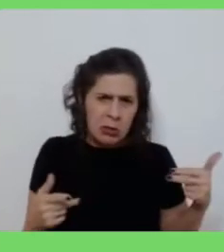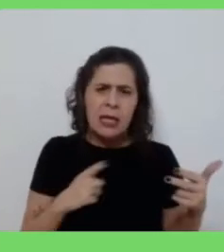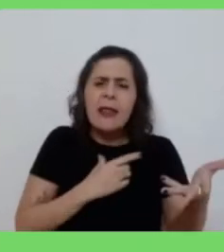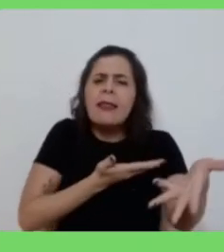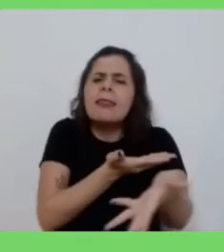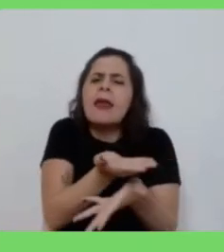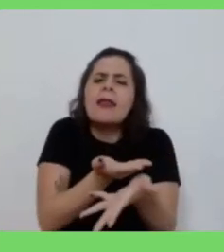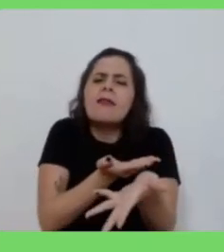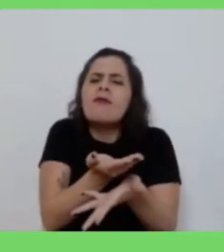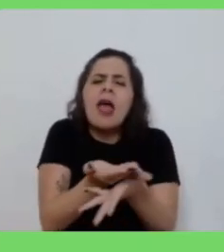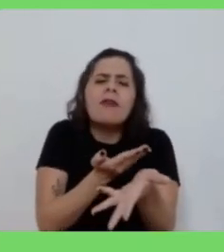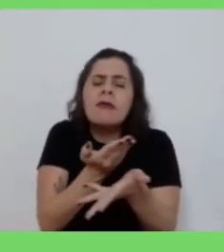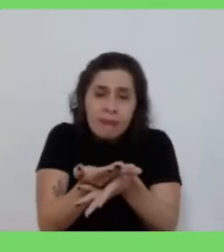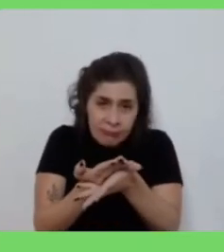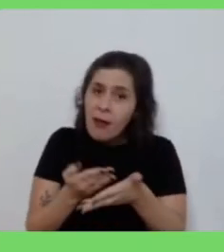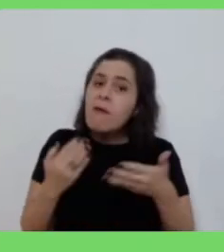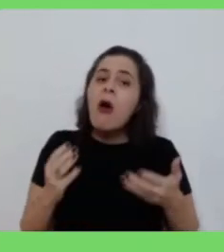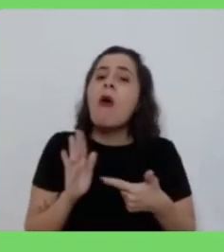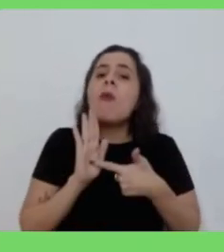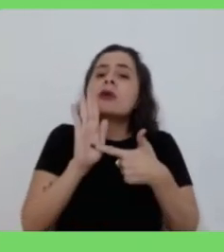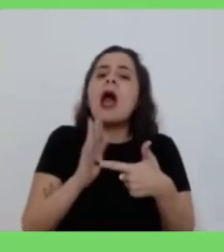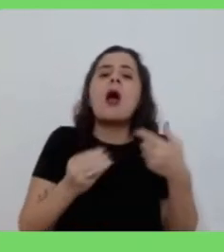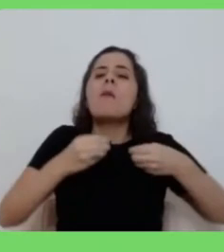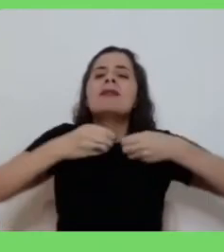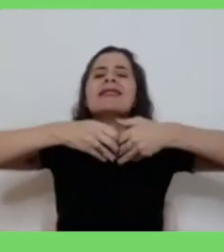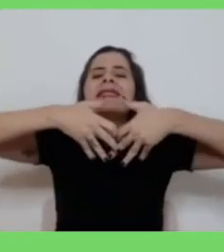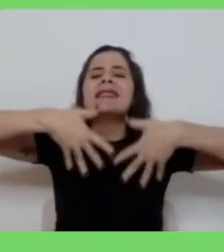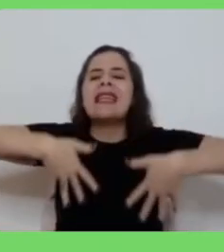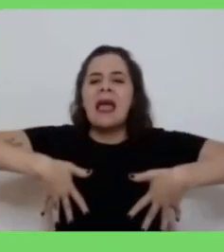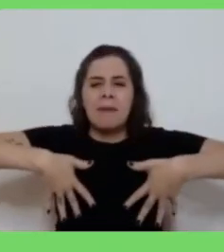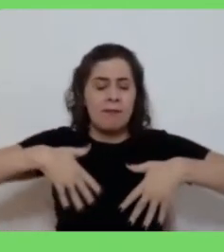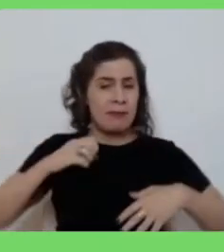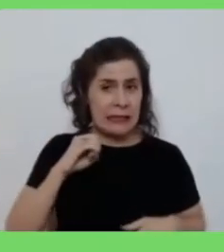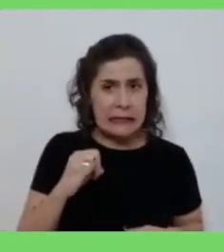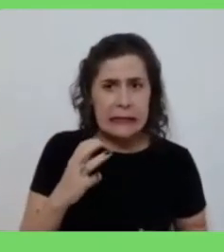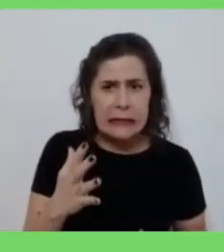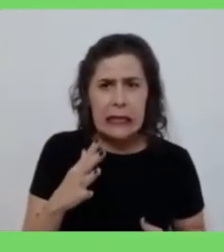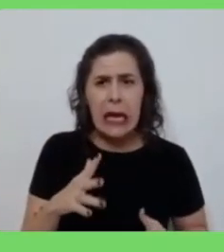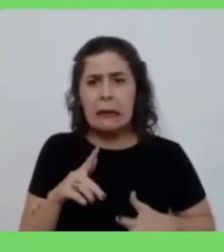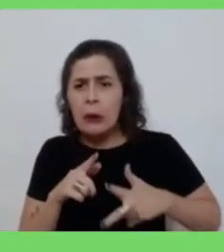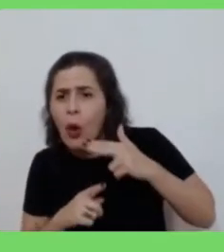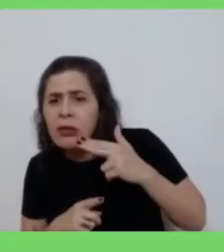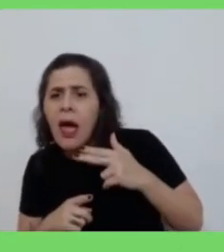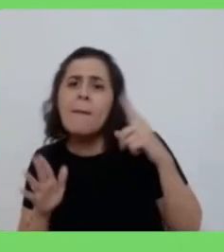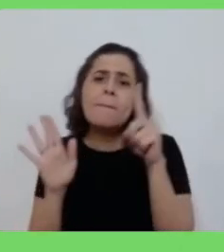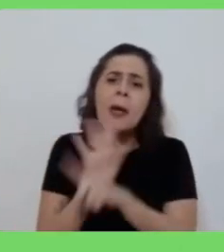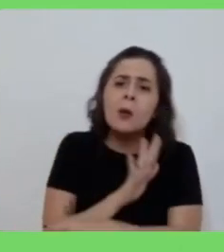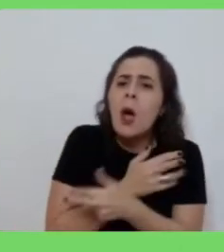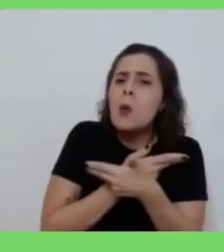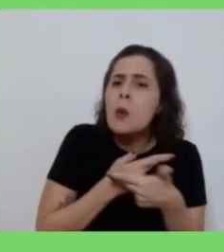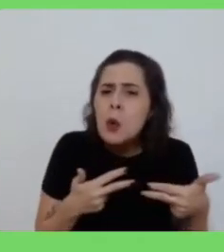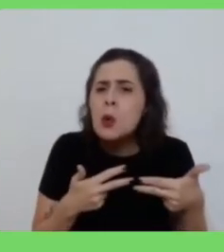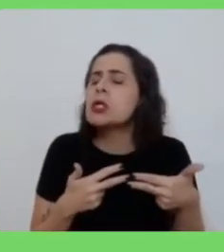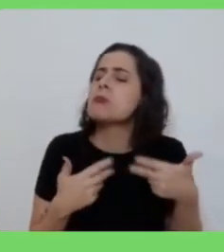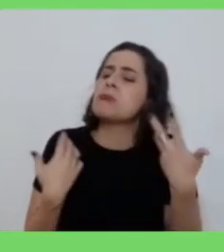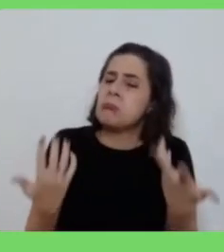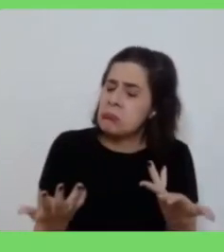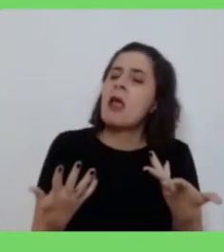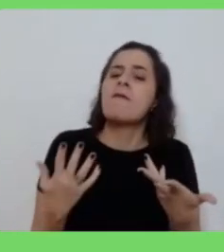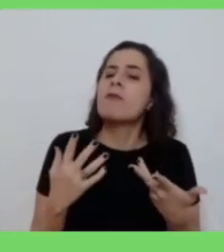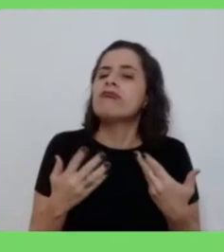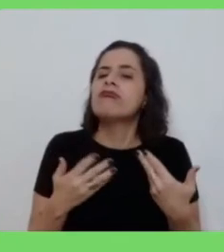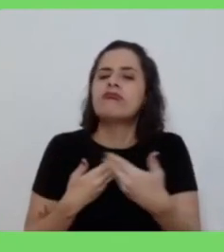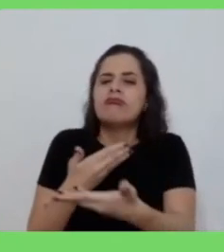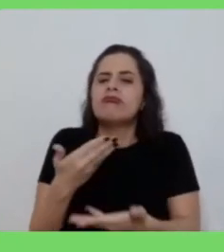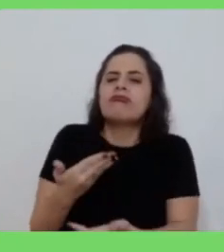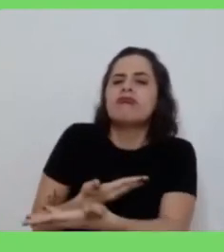Mas vamos contar um pouquinho desse ecossistema e aí Érica se você quiser me interromper para dar informações complementares Vamos bater nessa bola